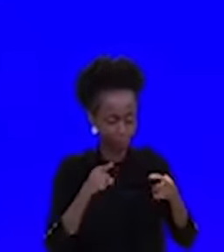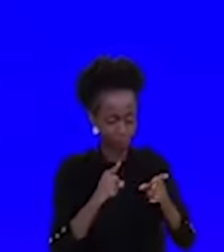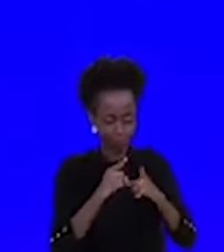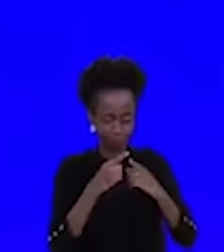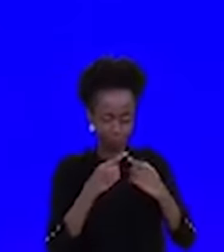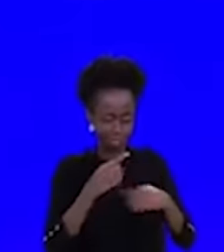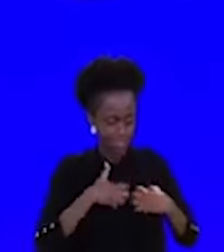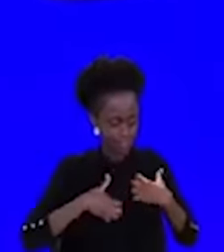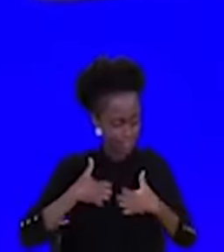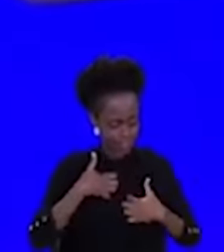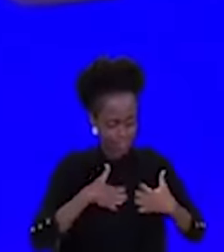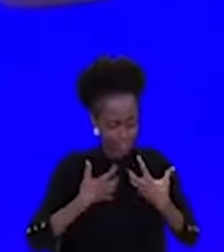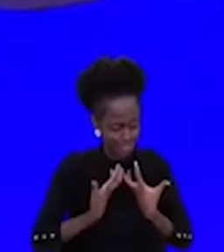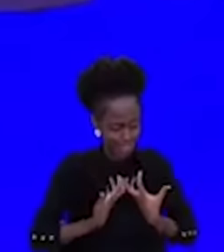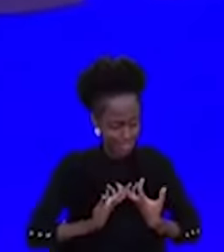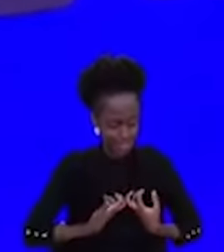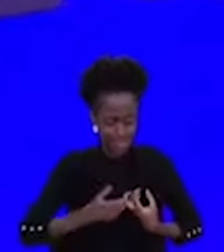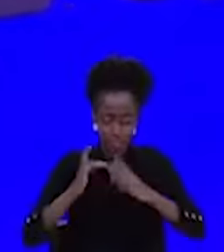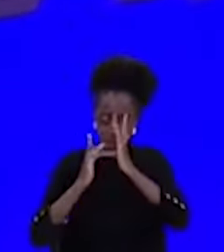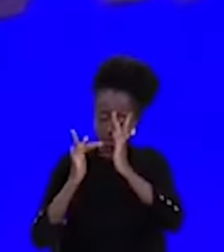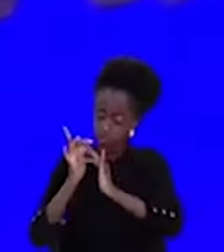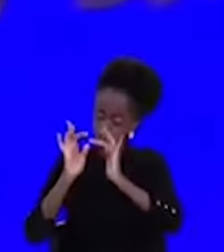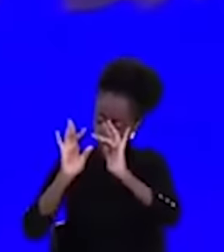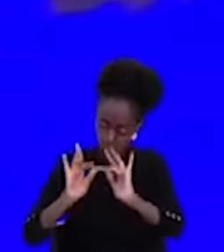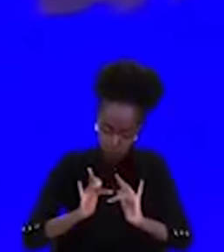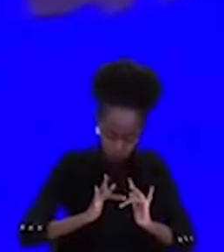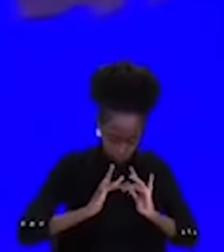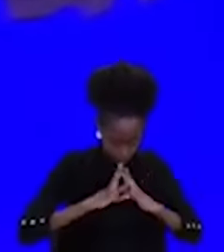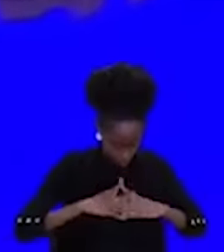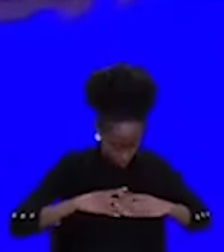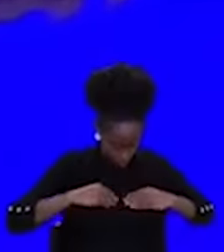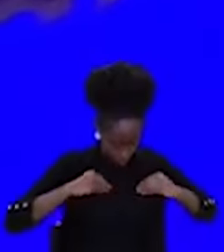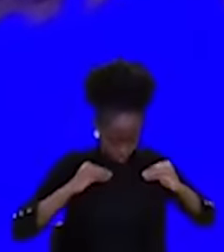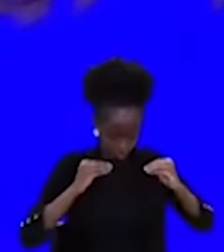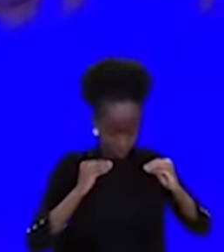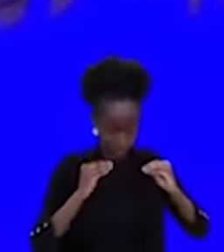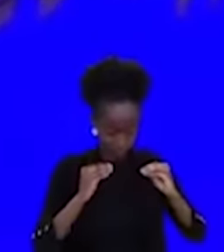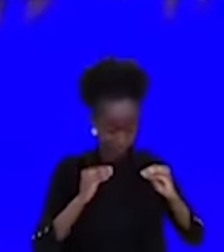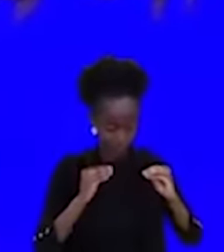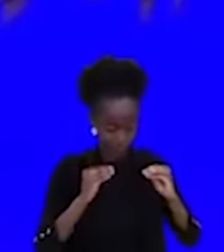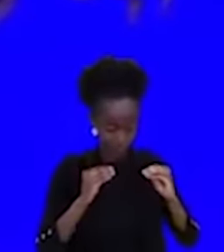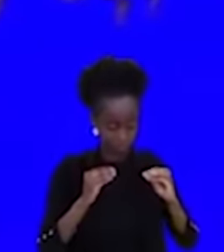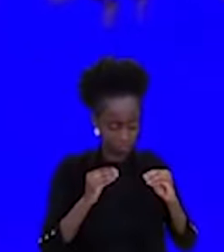Queima, Jesus. Queima, queima, queima toda a